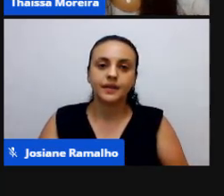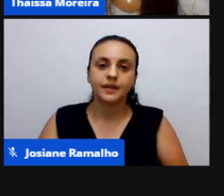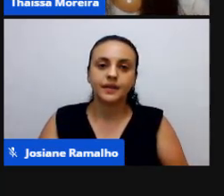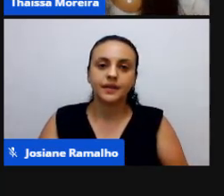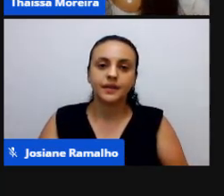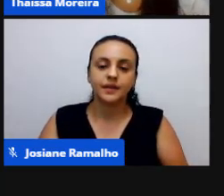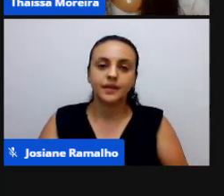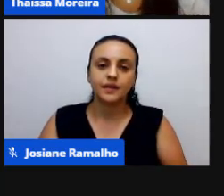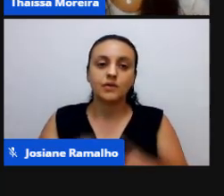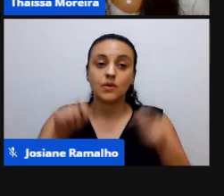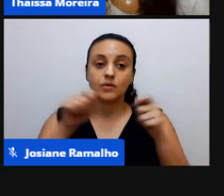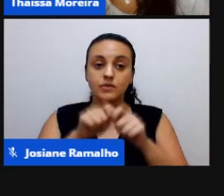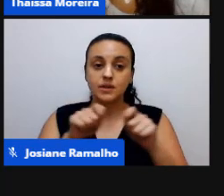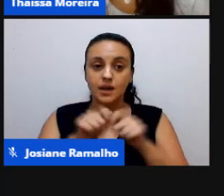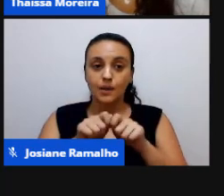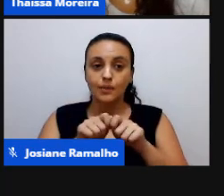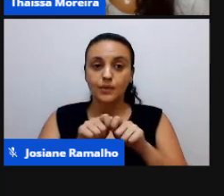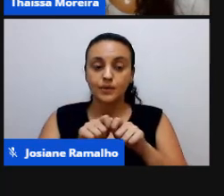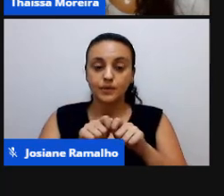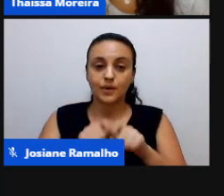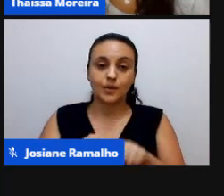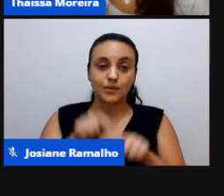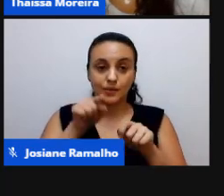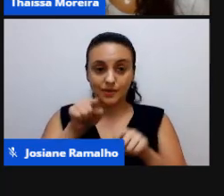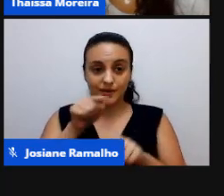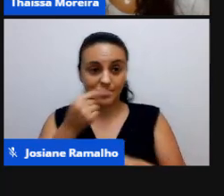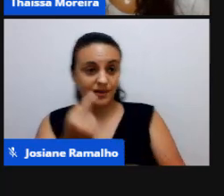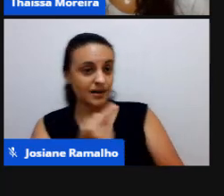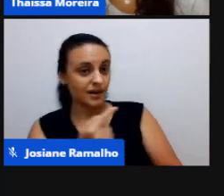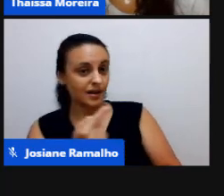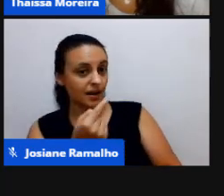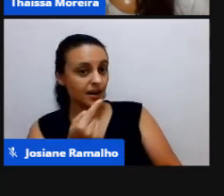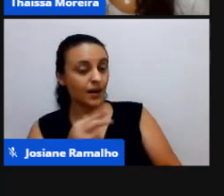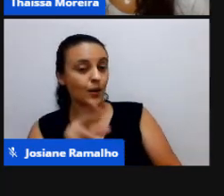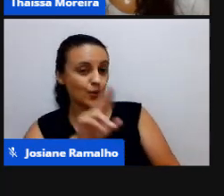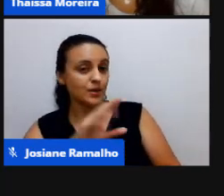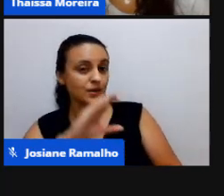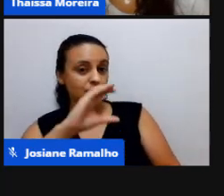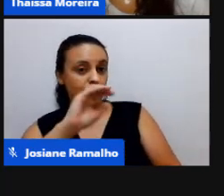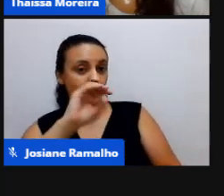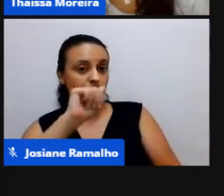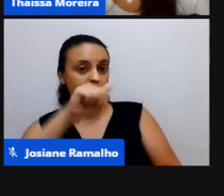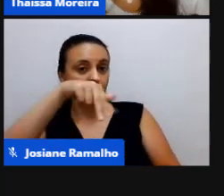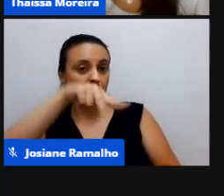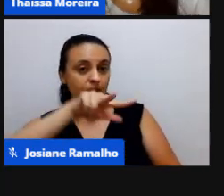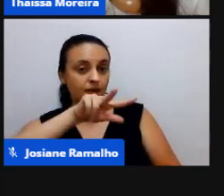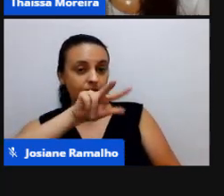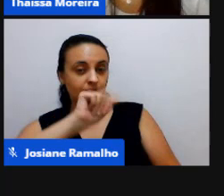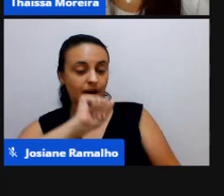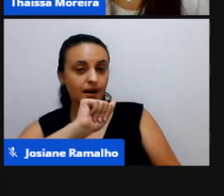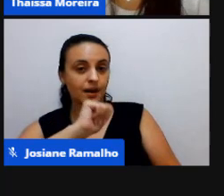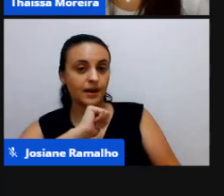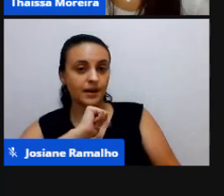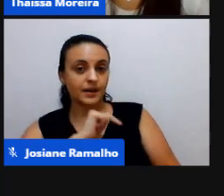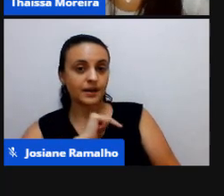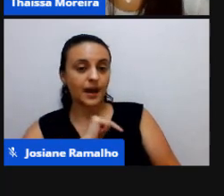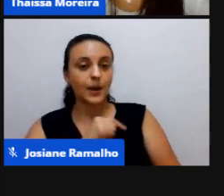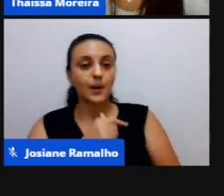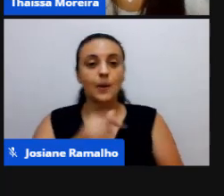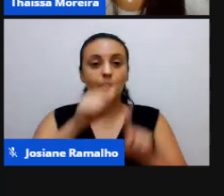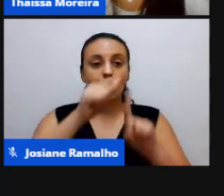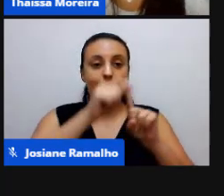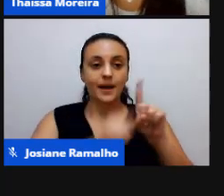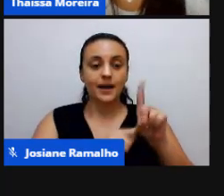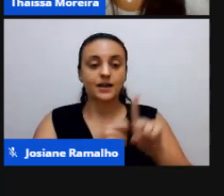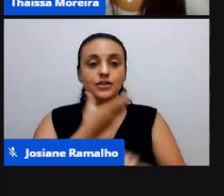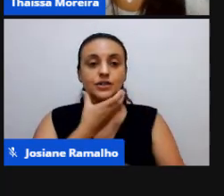design utilizando o Canva. Então, nós temos aqui o mês de dezembro,